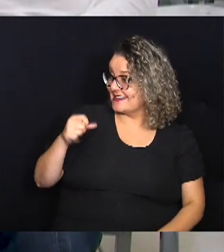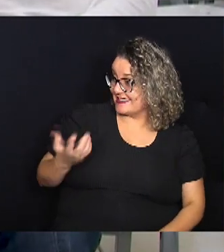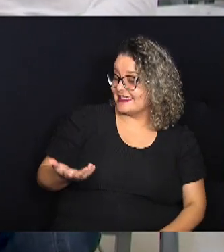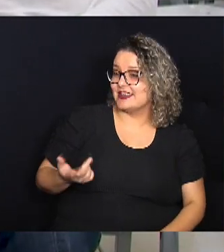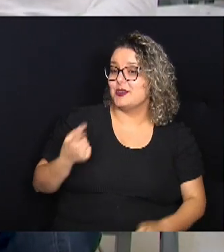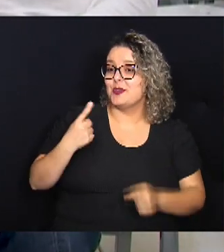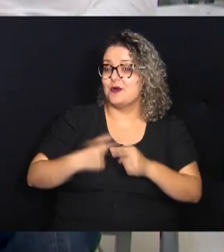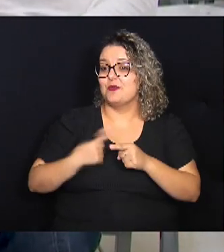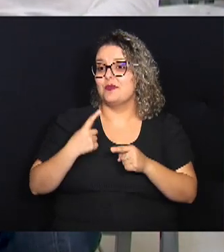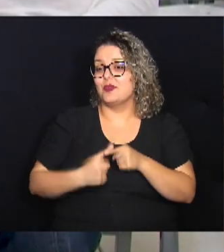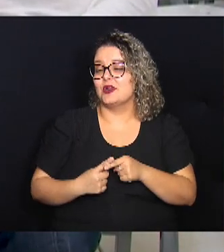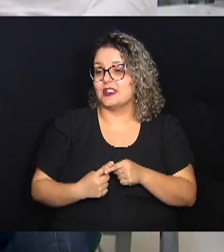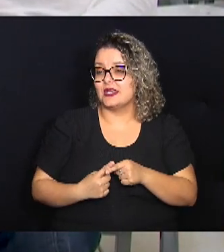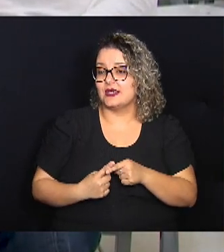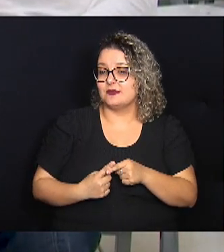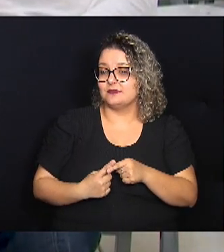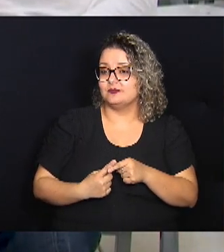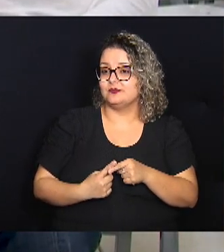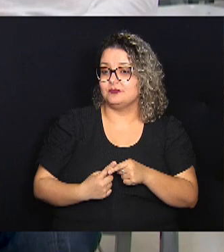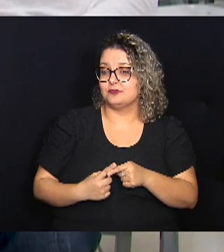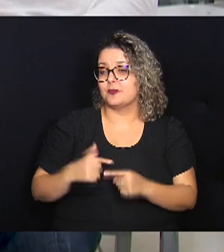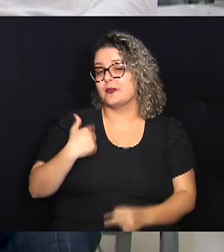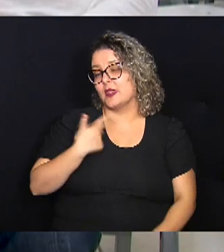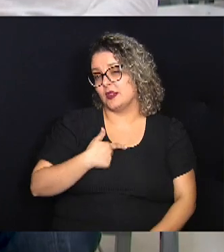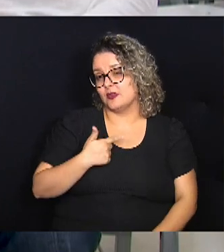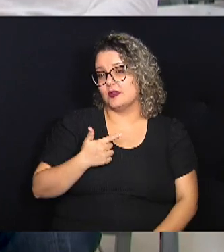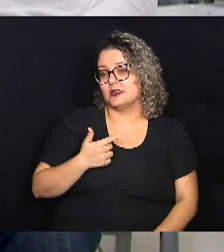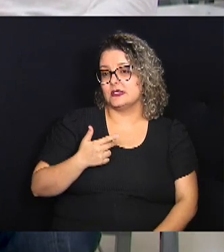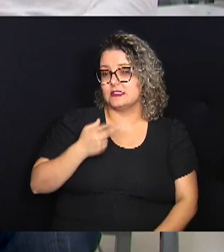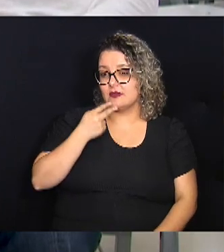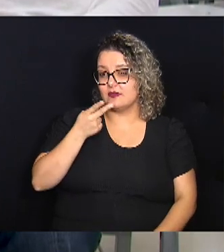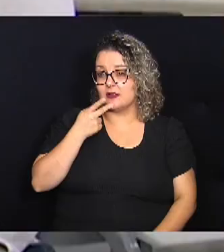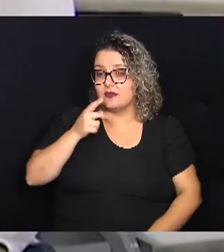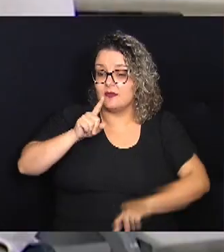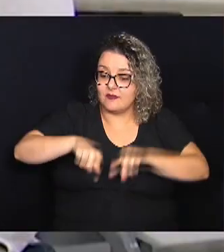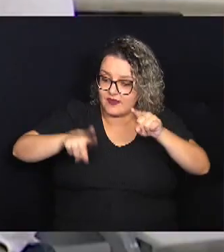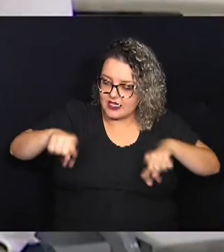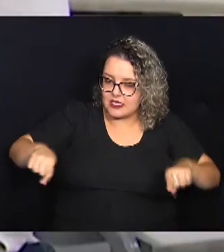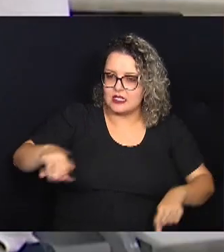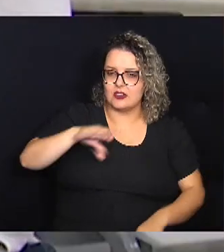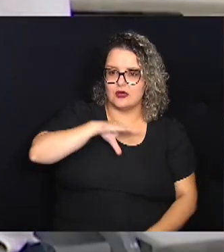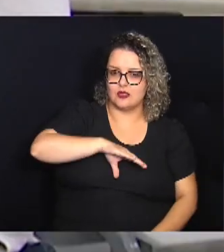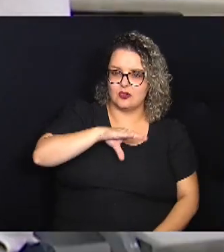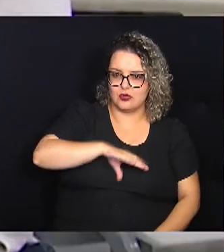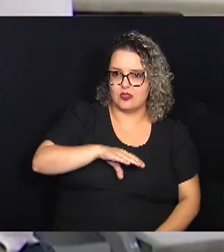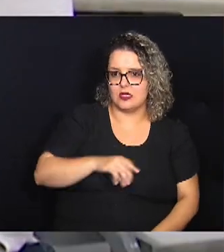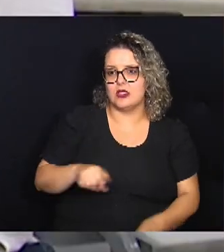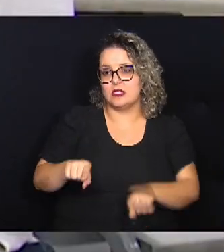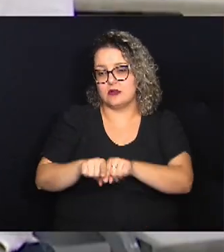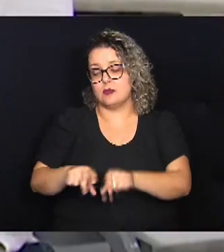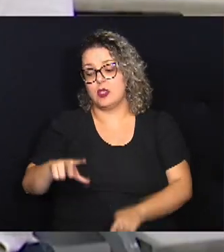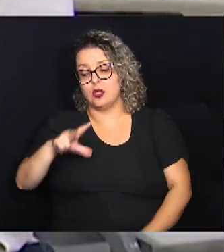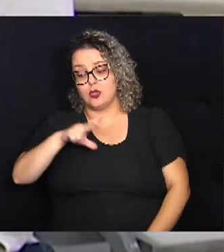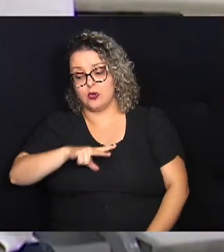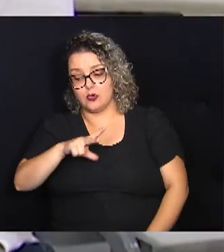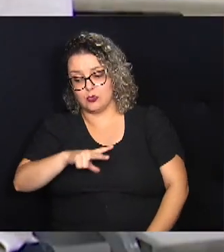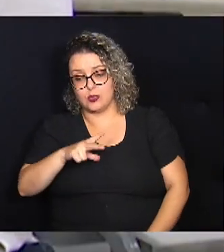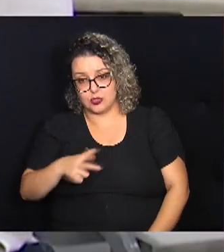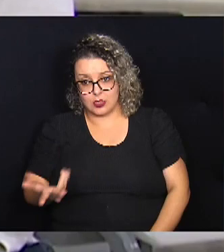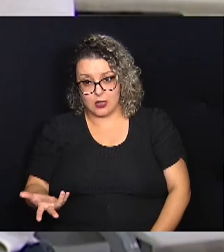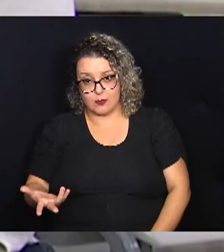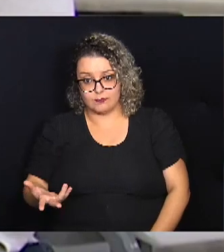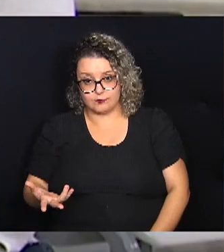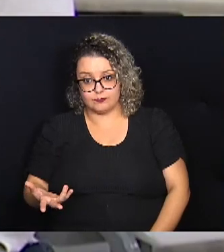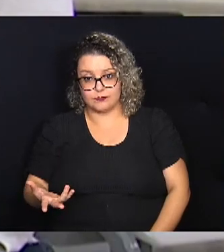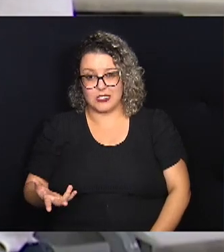porque a gente considera como variedades do português, né? O português europeu e o português brasileiro. E